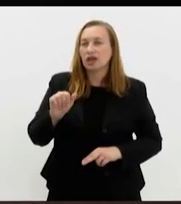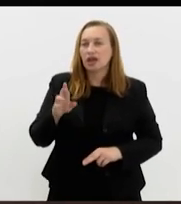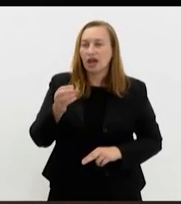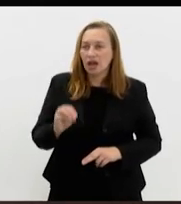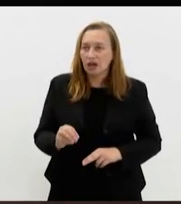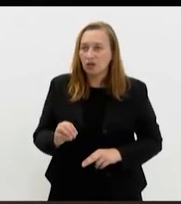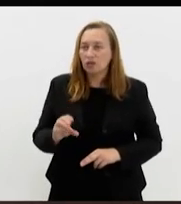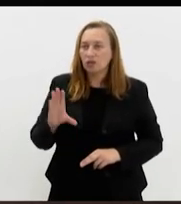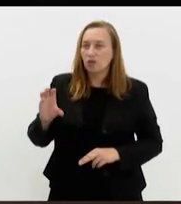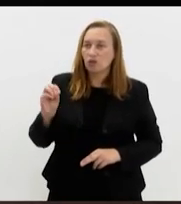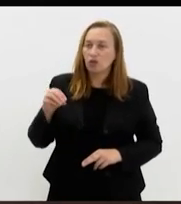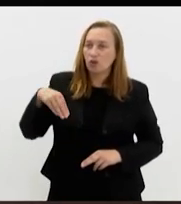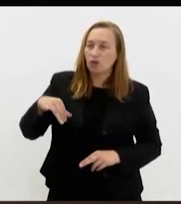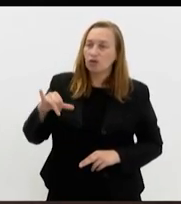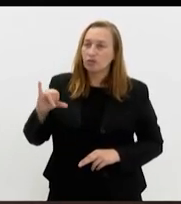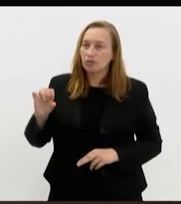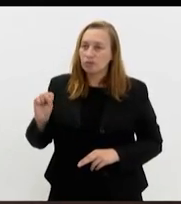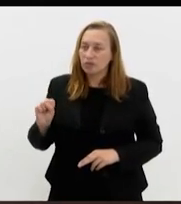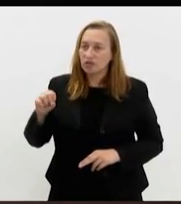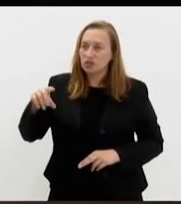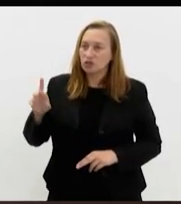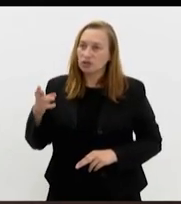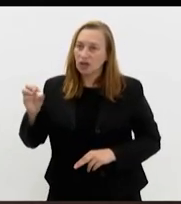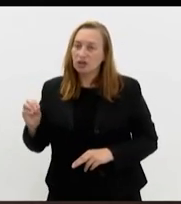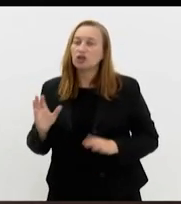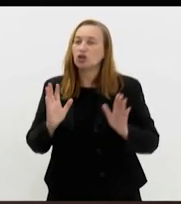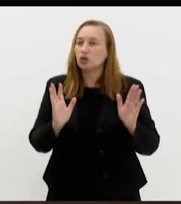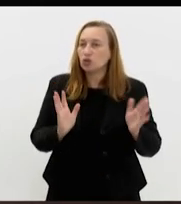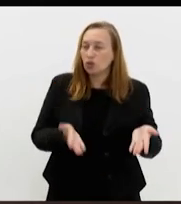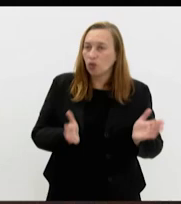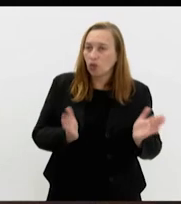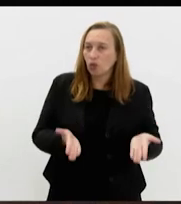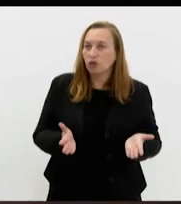estou concluindo, deputada Tia Ju, e que hoje a